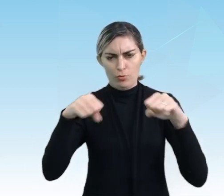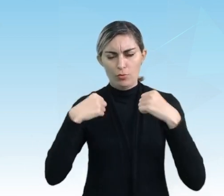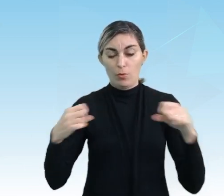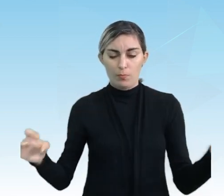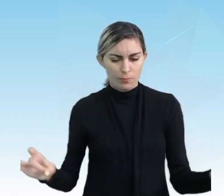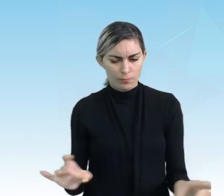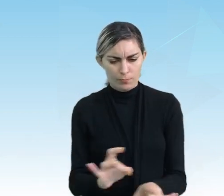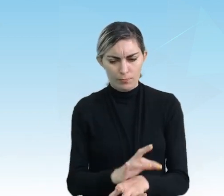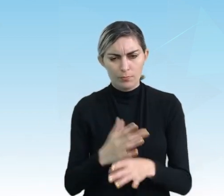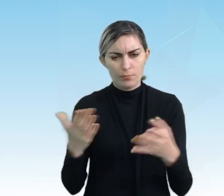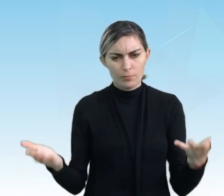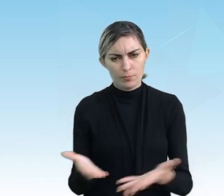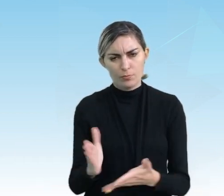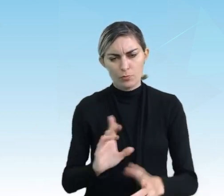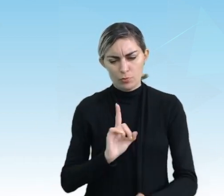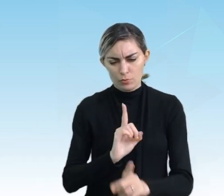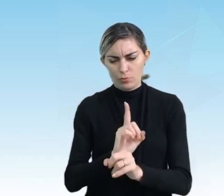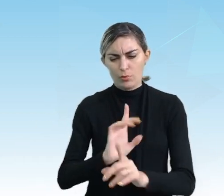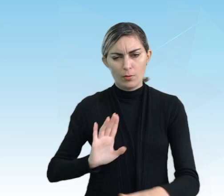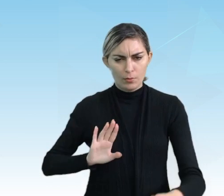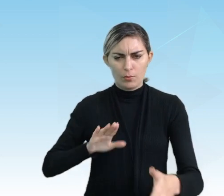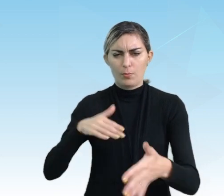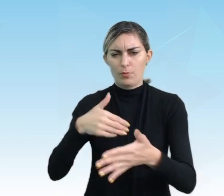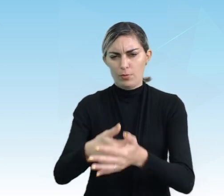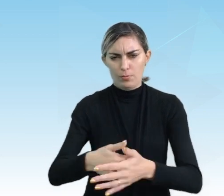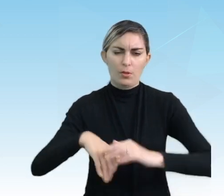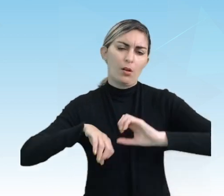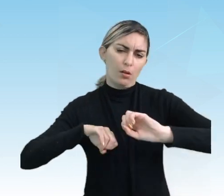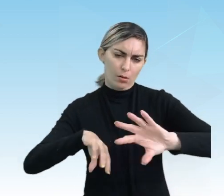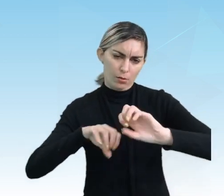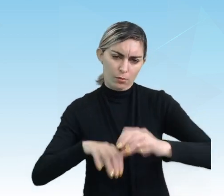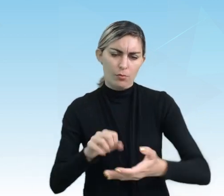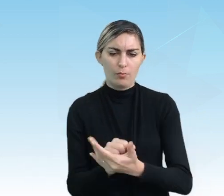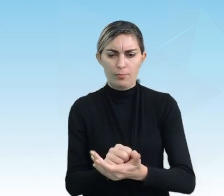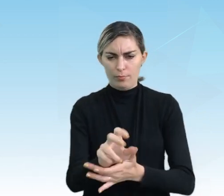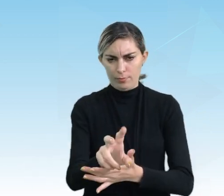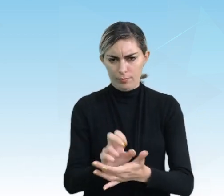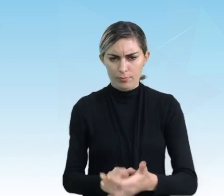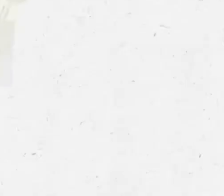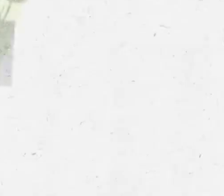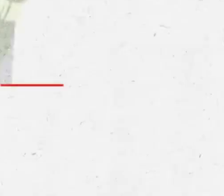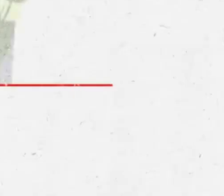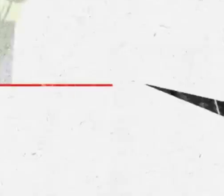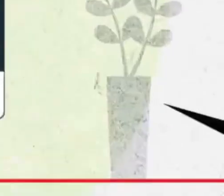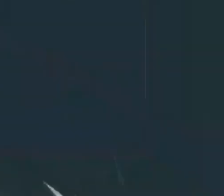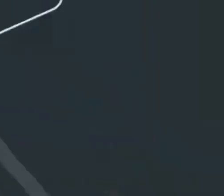Eu vou ficando por aqui e a gente se encontra na próxima aula do EducaPE.